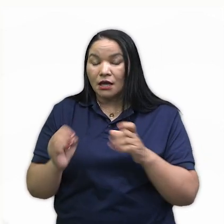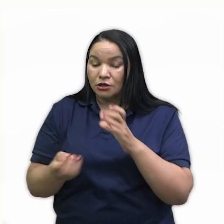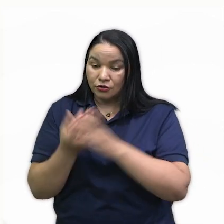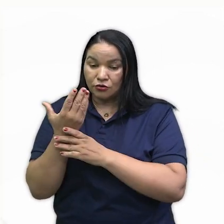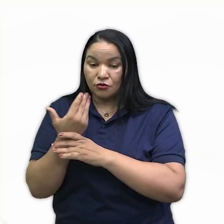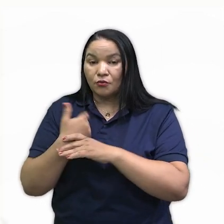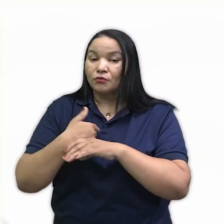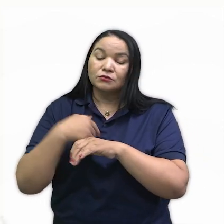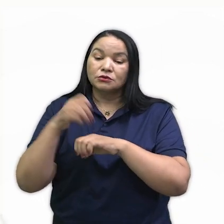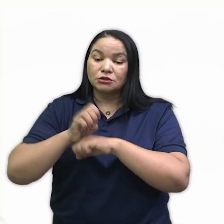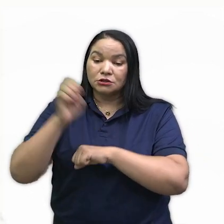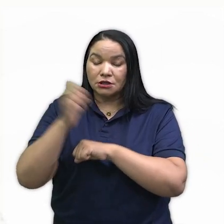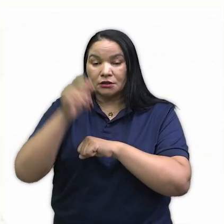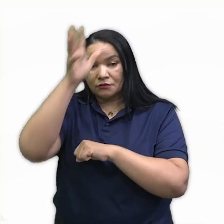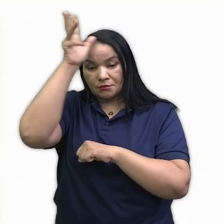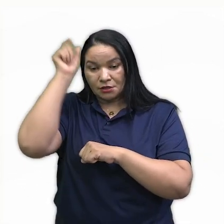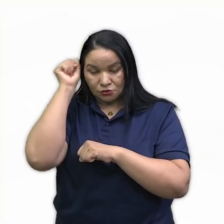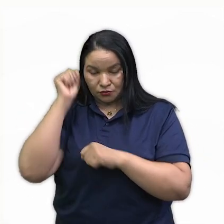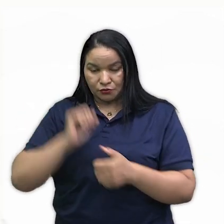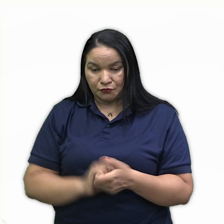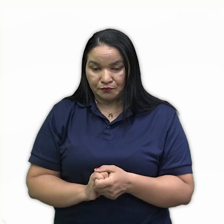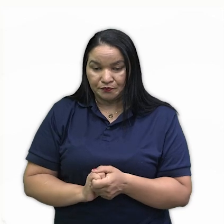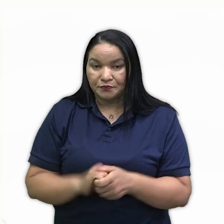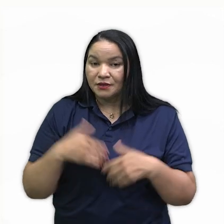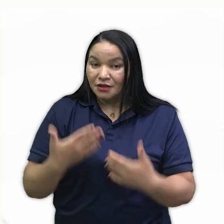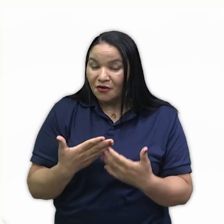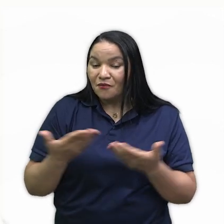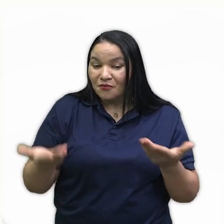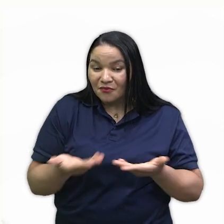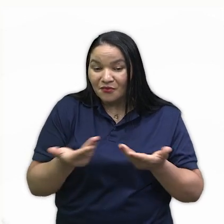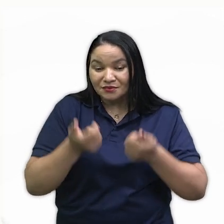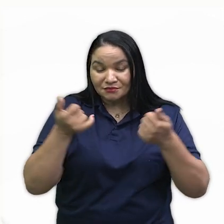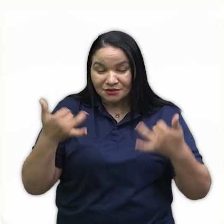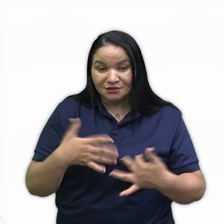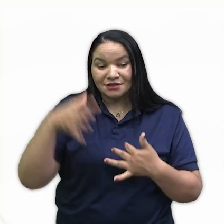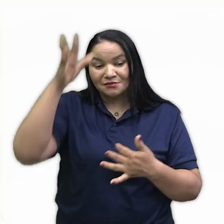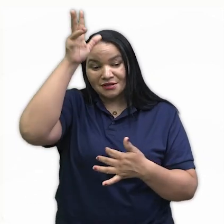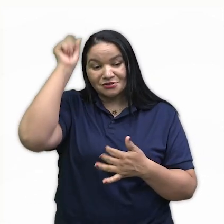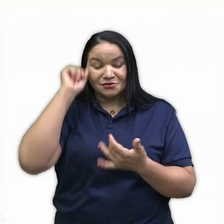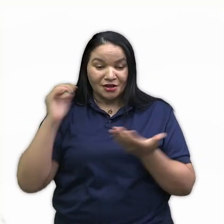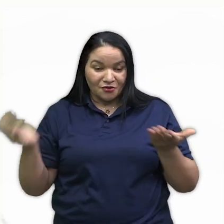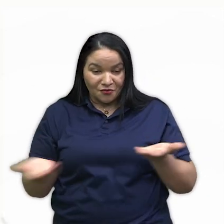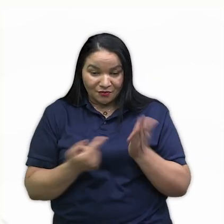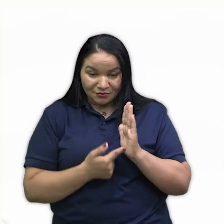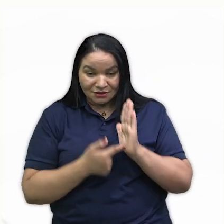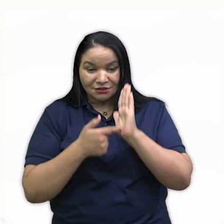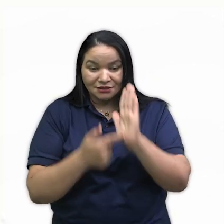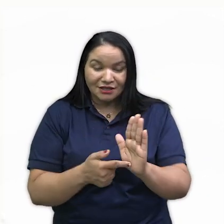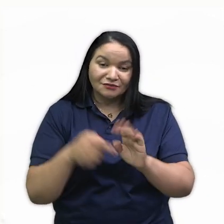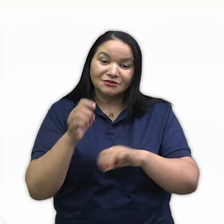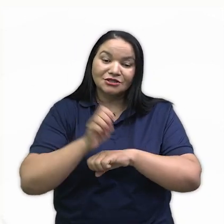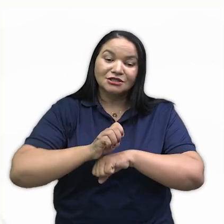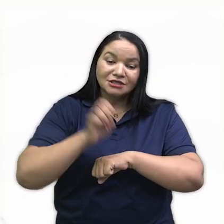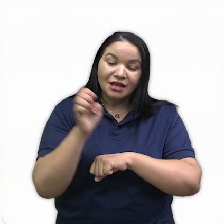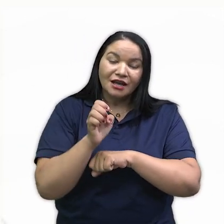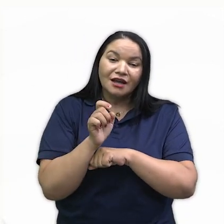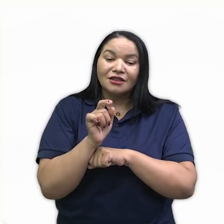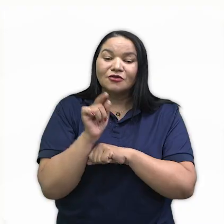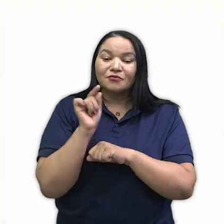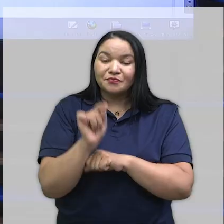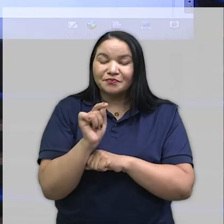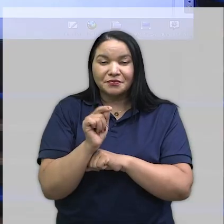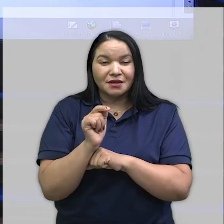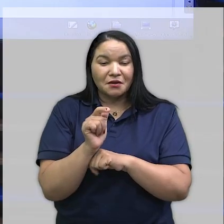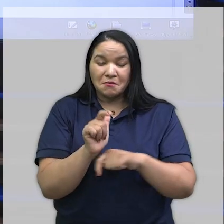Amazonas posteriormente. Falando do estado do Amazonas, eu gostaria de apresentar para vocês esse estado que é considerado ali